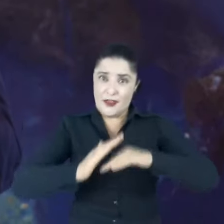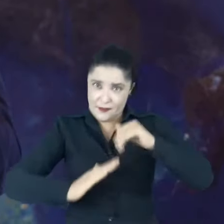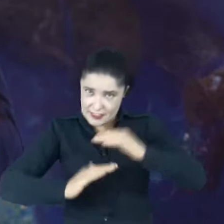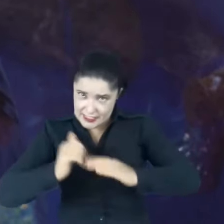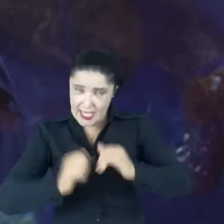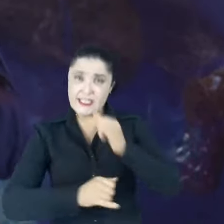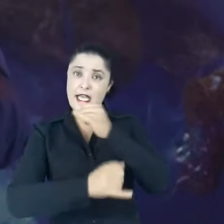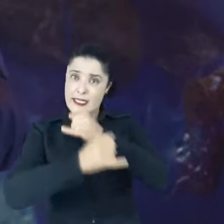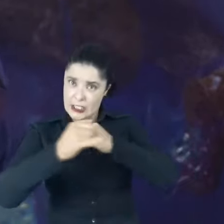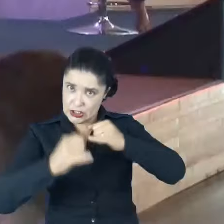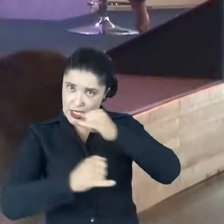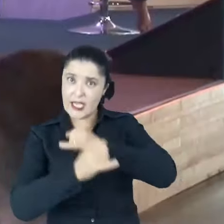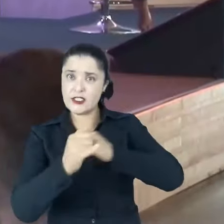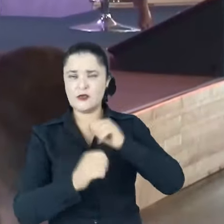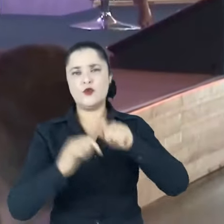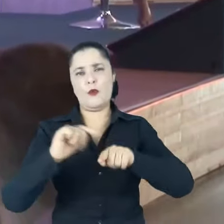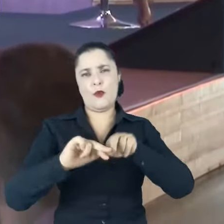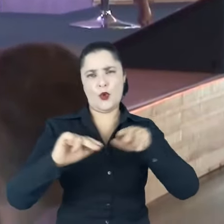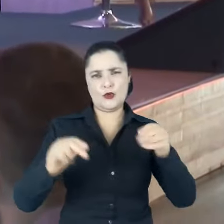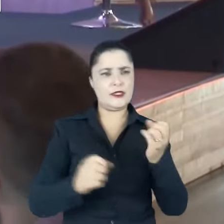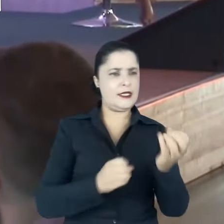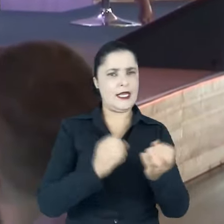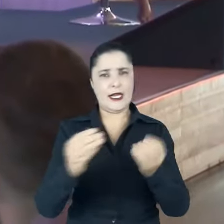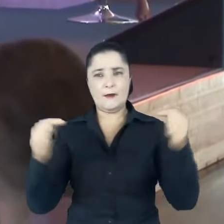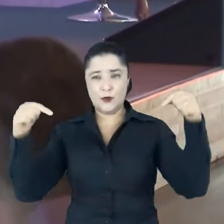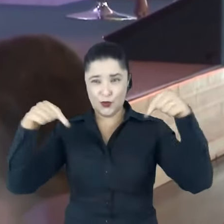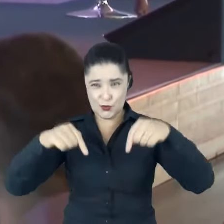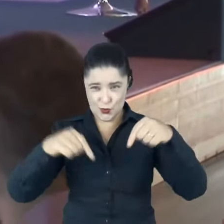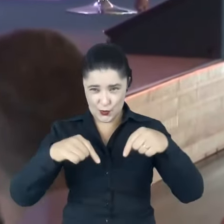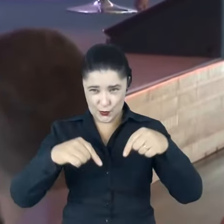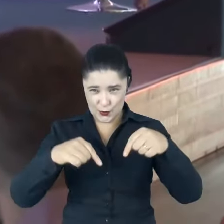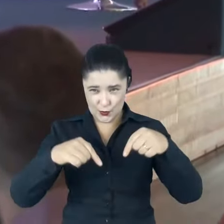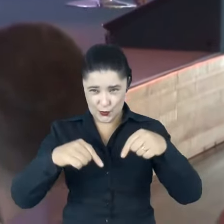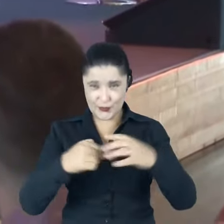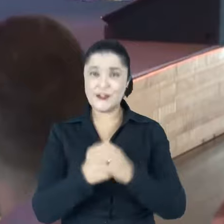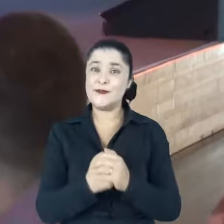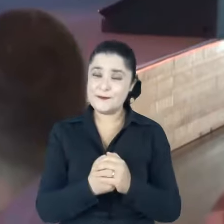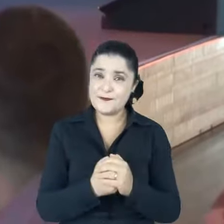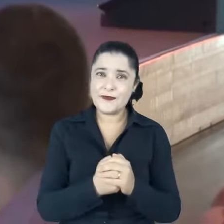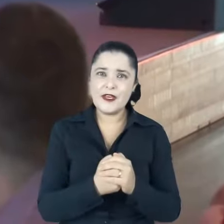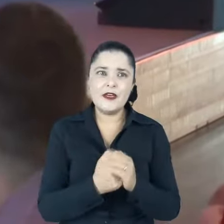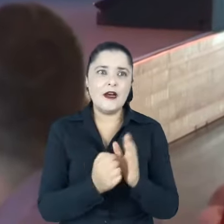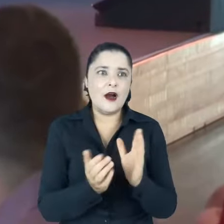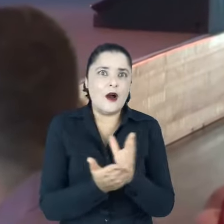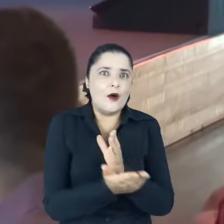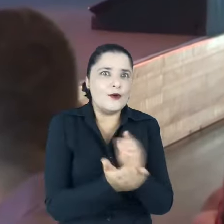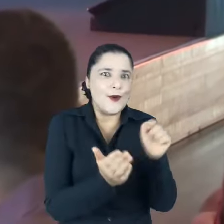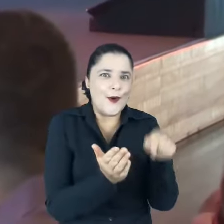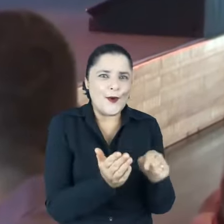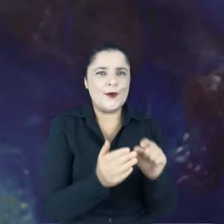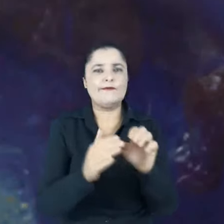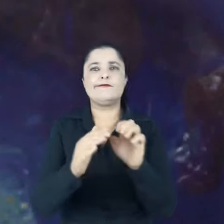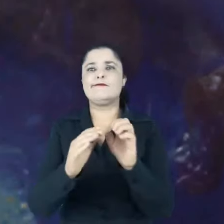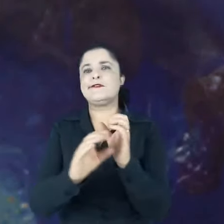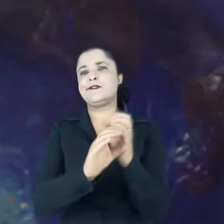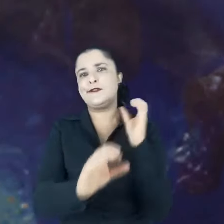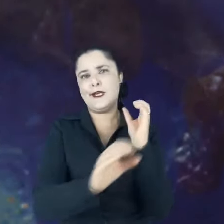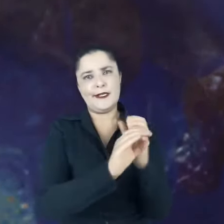dos produtos que entregamos hoje, aqueles que estão no campo. É engenharia pura, em cima